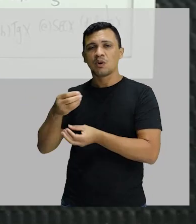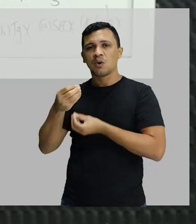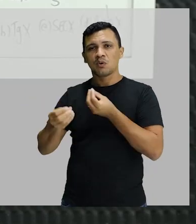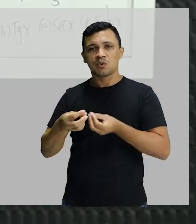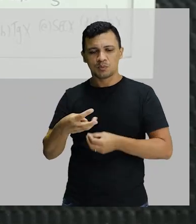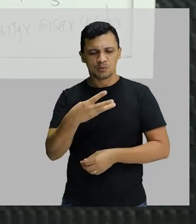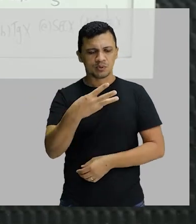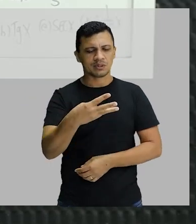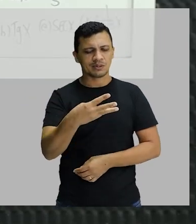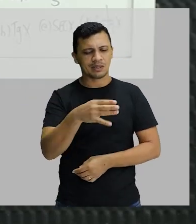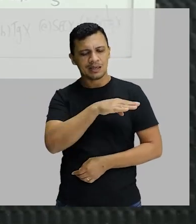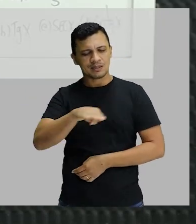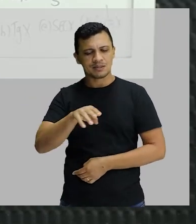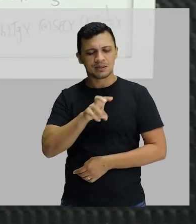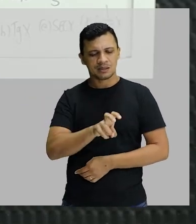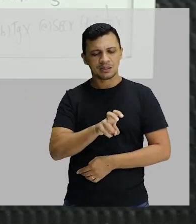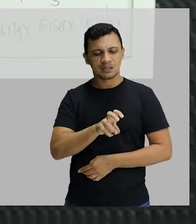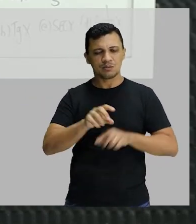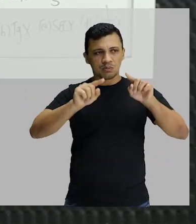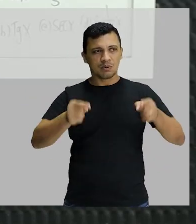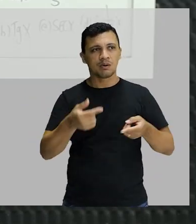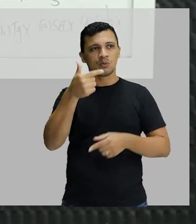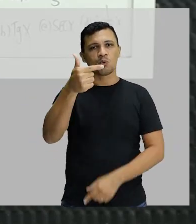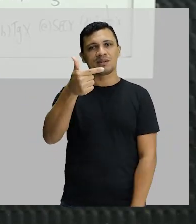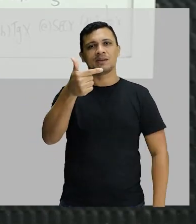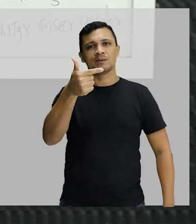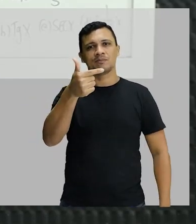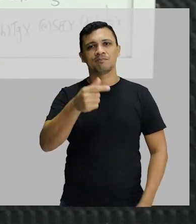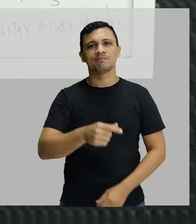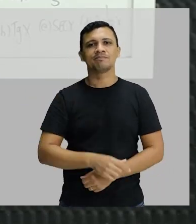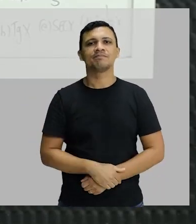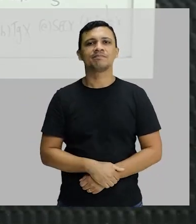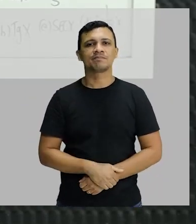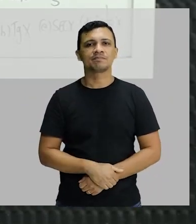ao quadrado, né? 3/5 ao quadrado